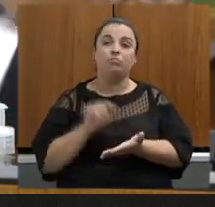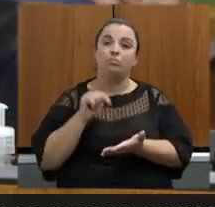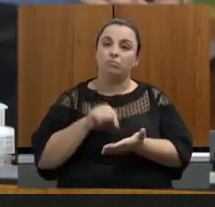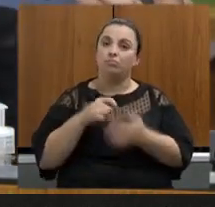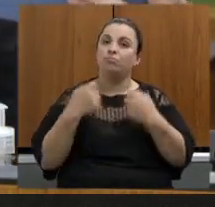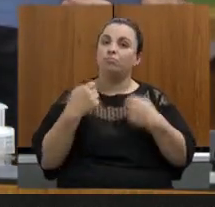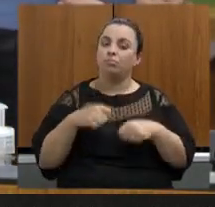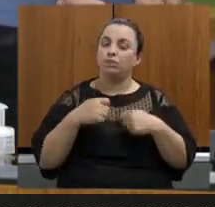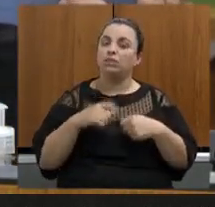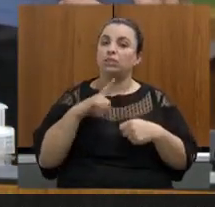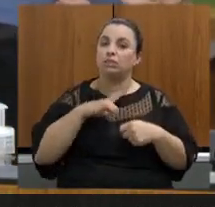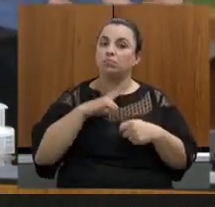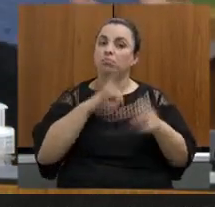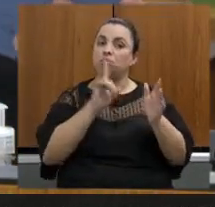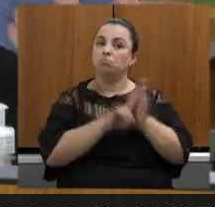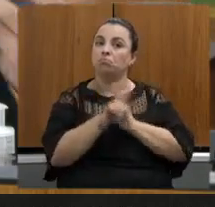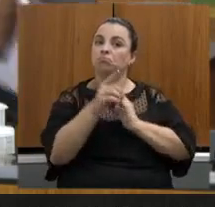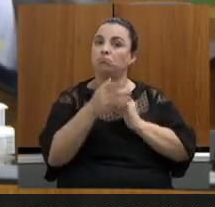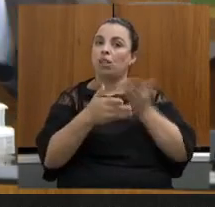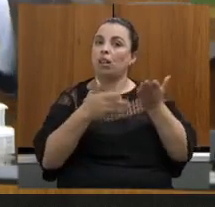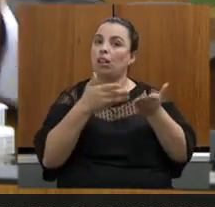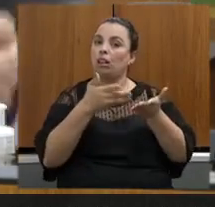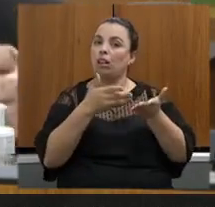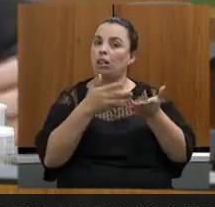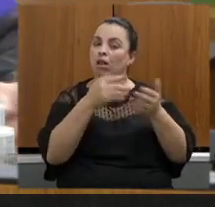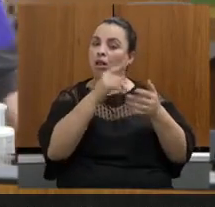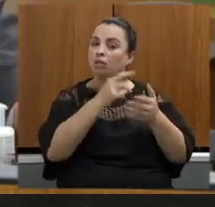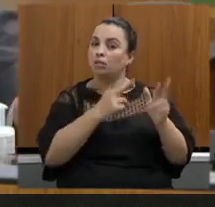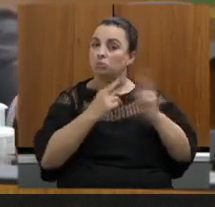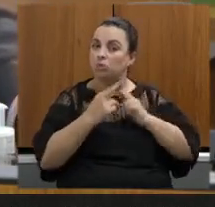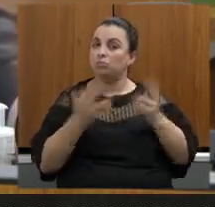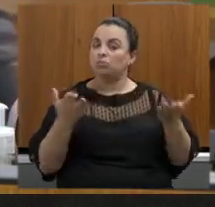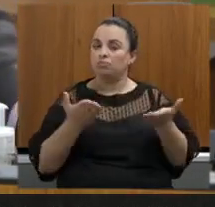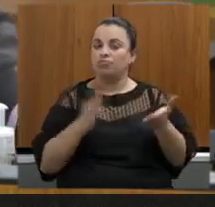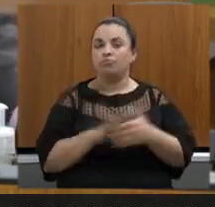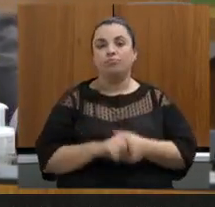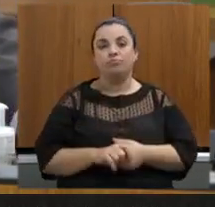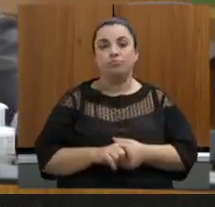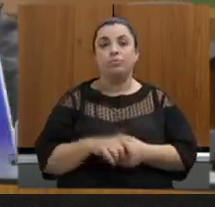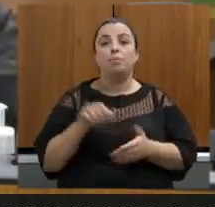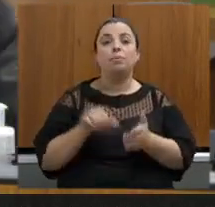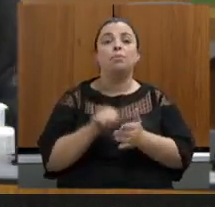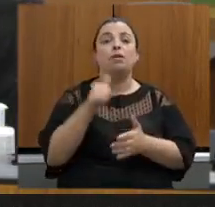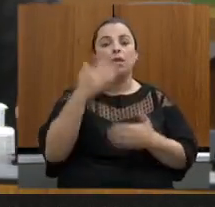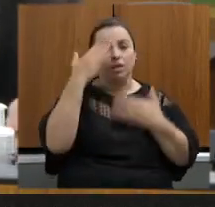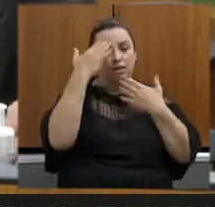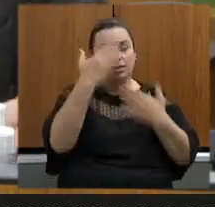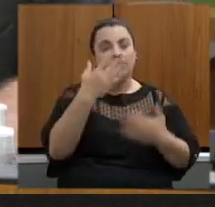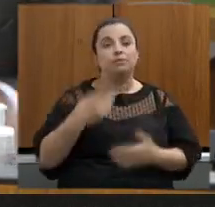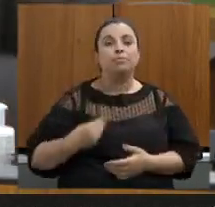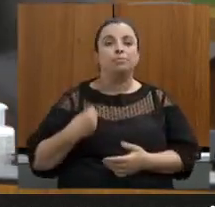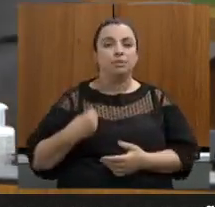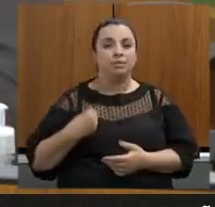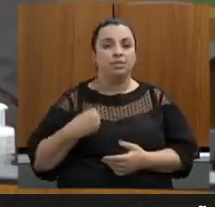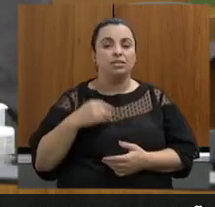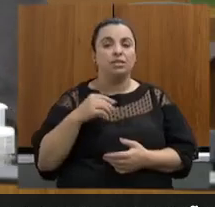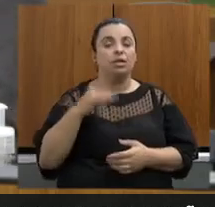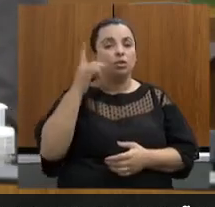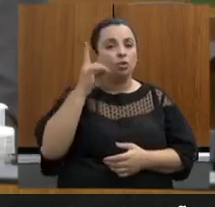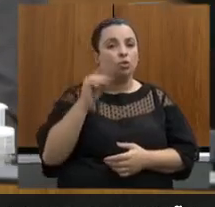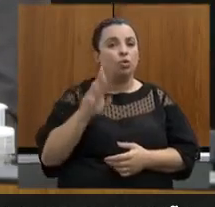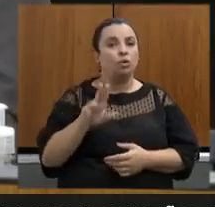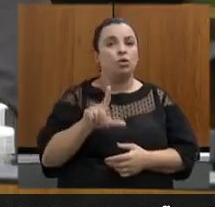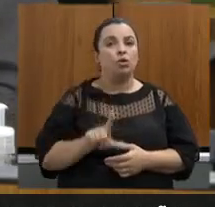tratados Presidente Eu quero primeiro é feito agradecimento à presença da doutora Luisa Barreto e também do